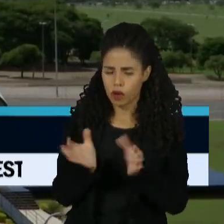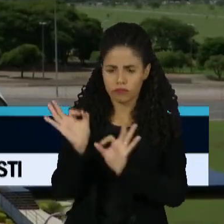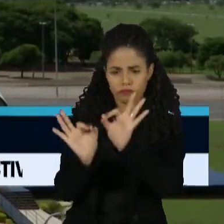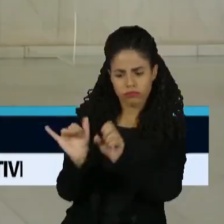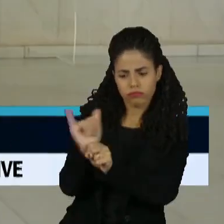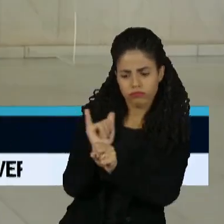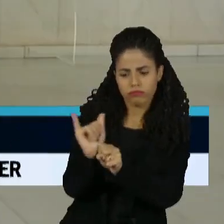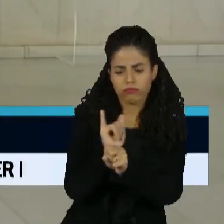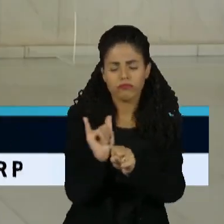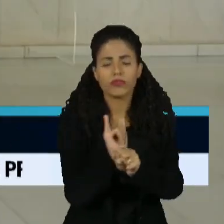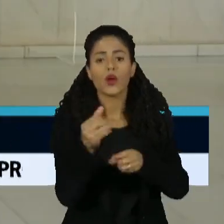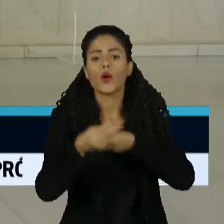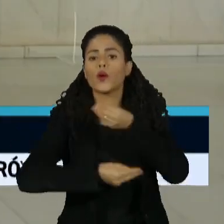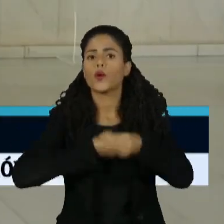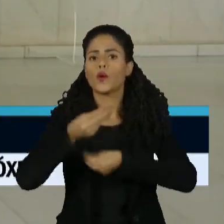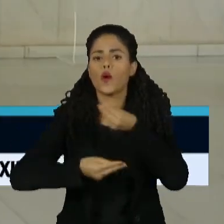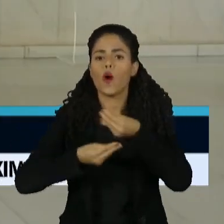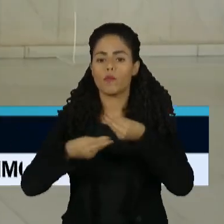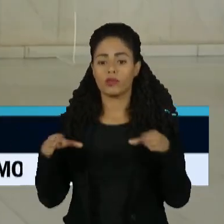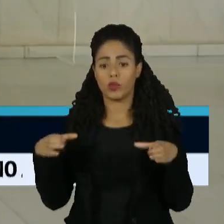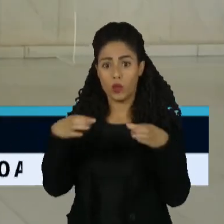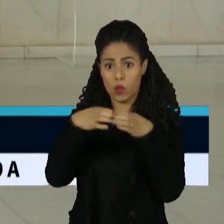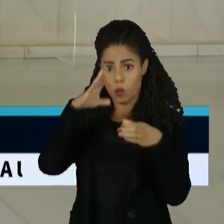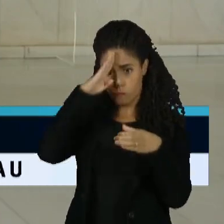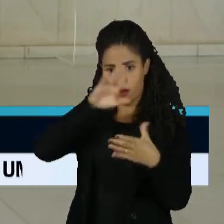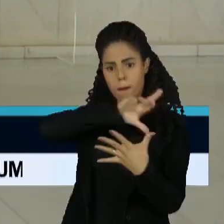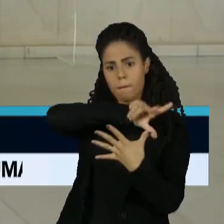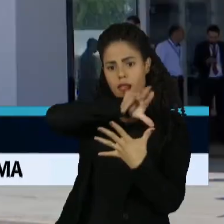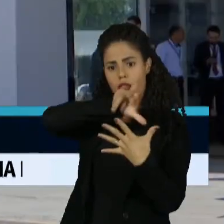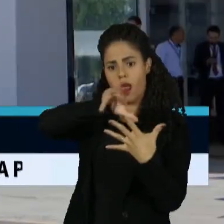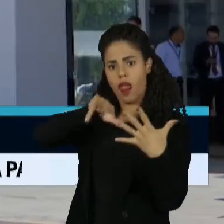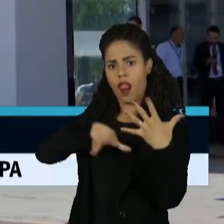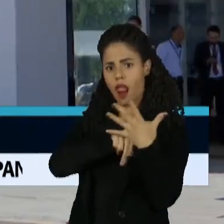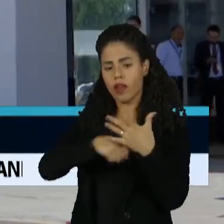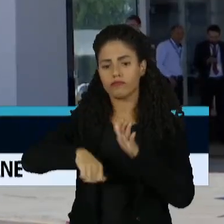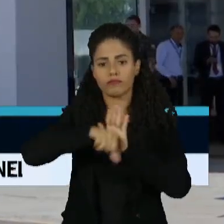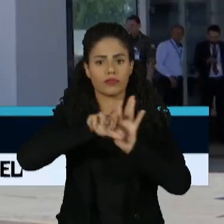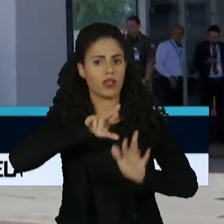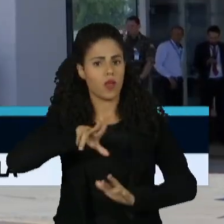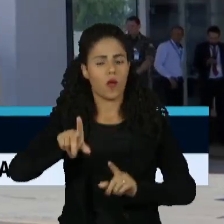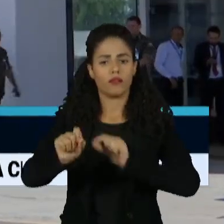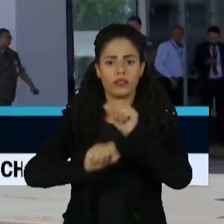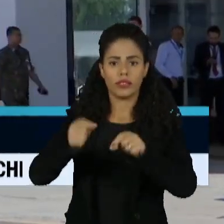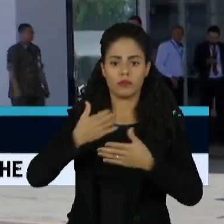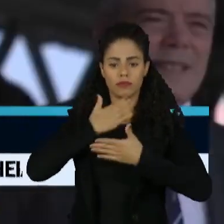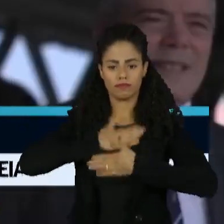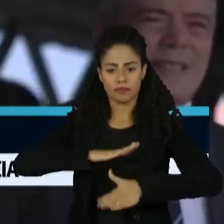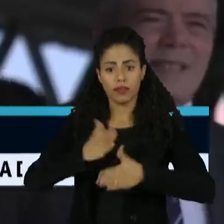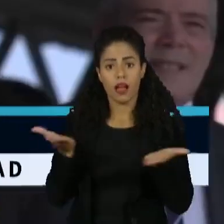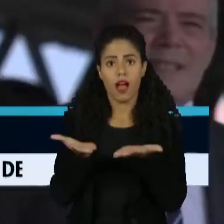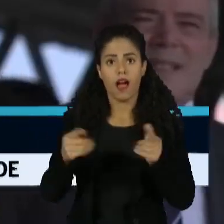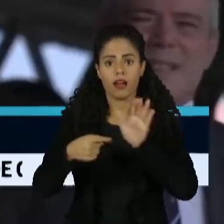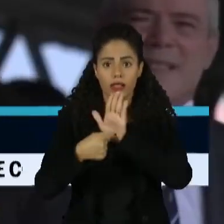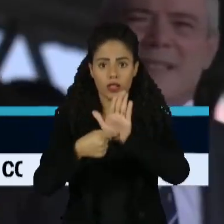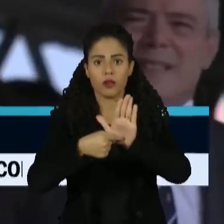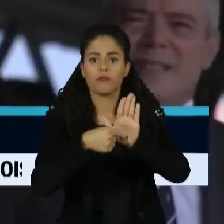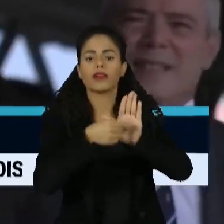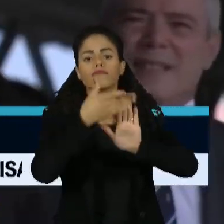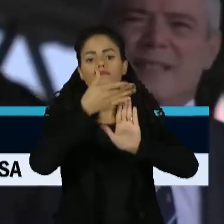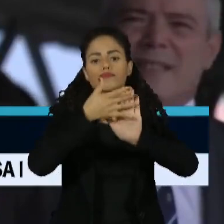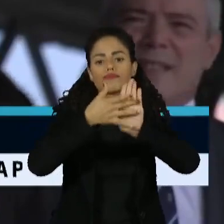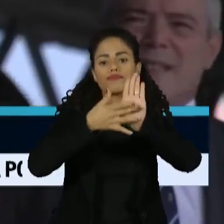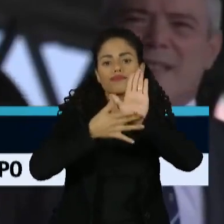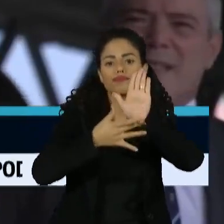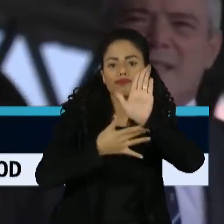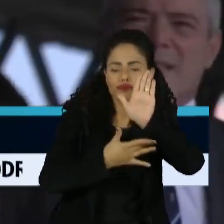uma estratégia para afastar a imagem de que os militares atuam fora da legalidade e acalmar os ânimos na casa Erna no documento o